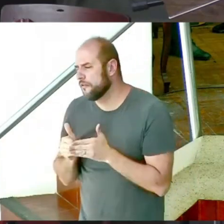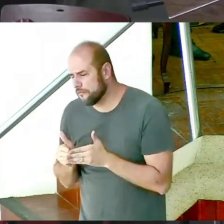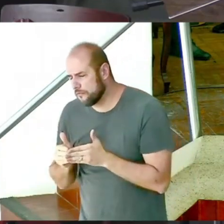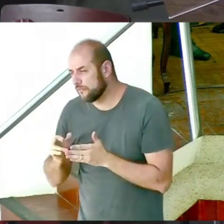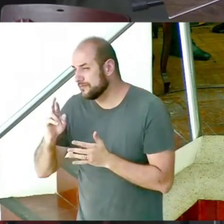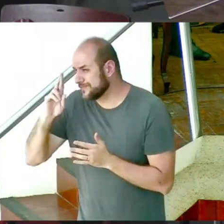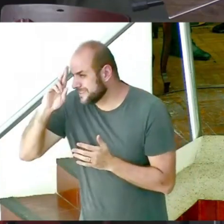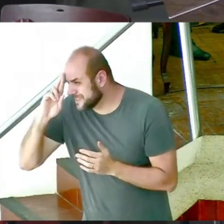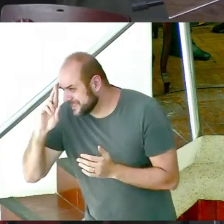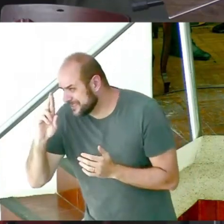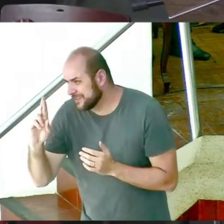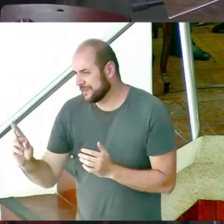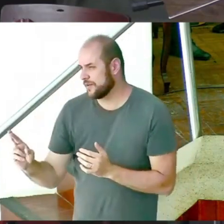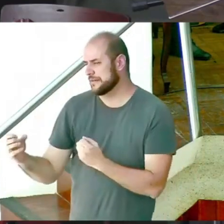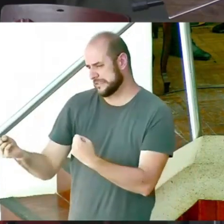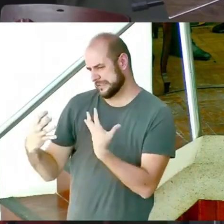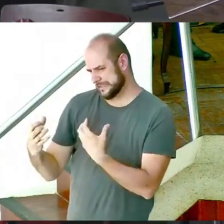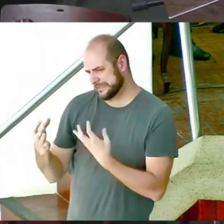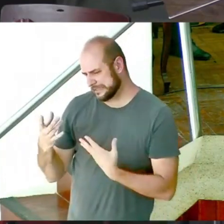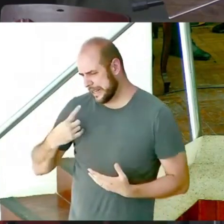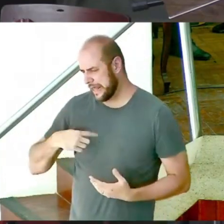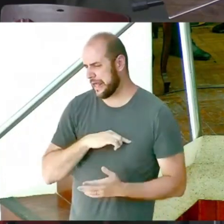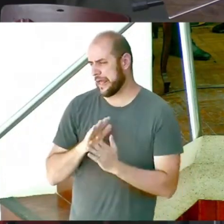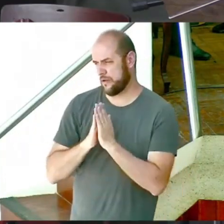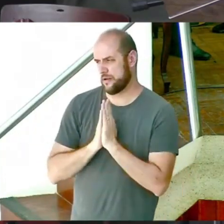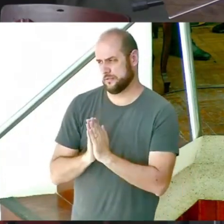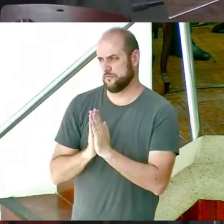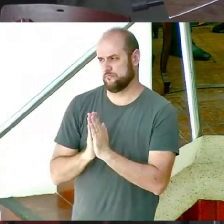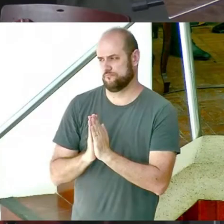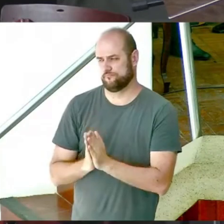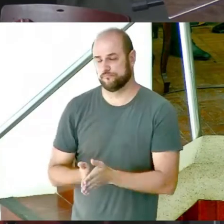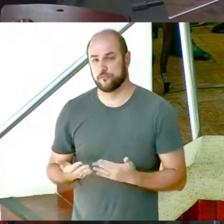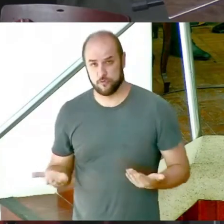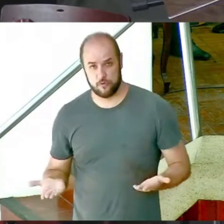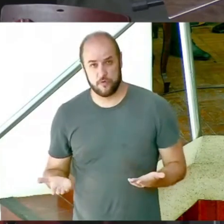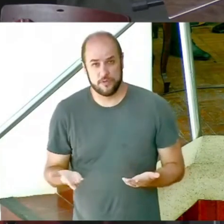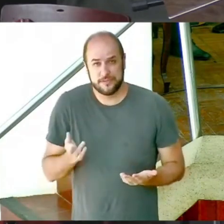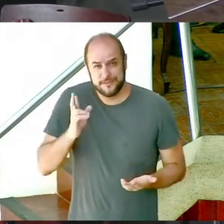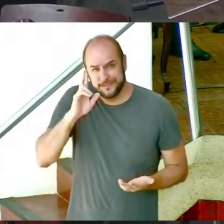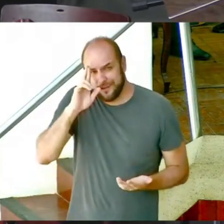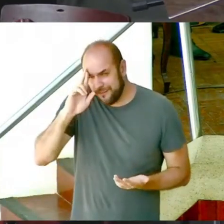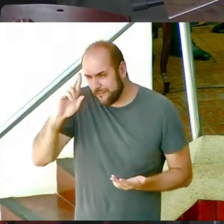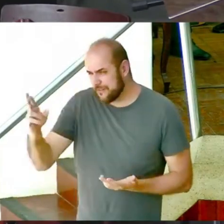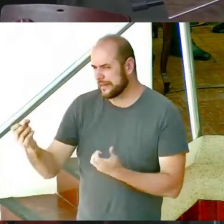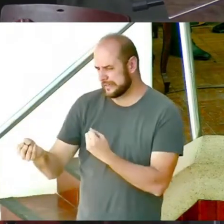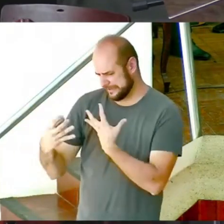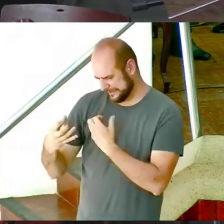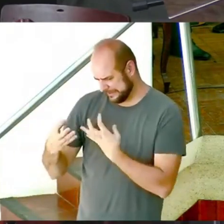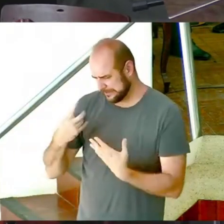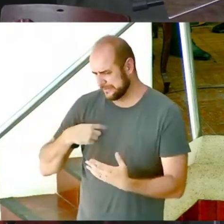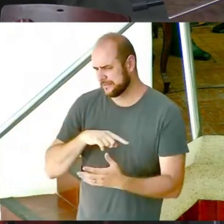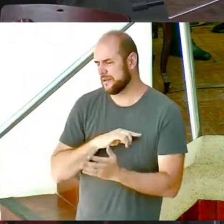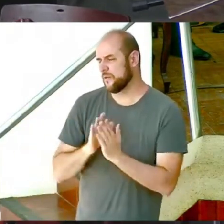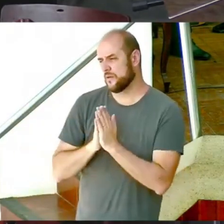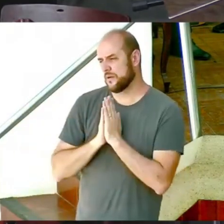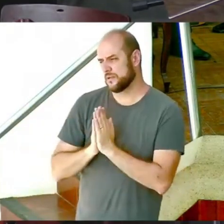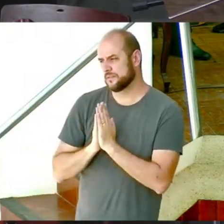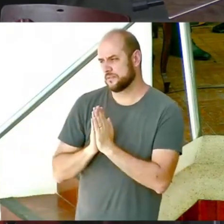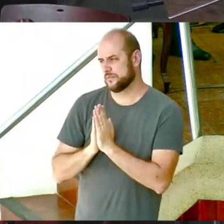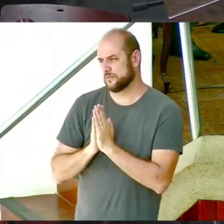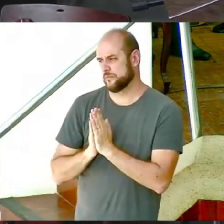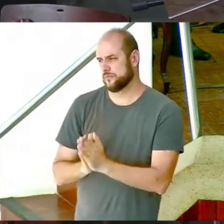Senhor, ensina-nos a orar. Senhor, ensina-nos a